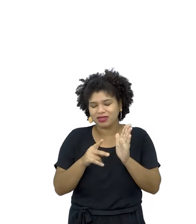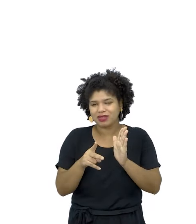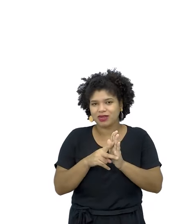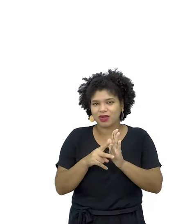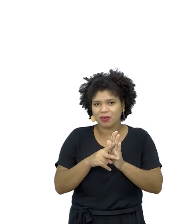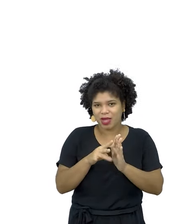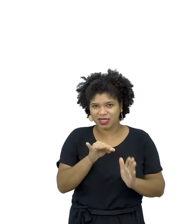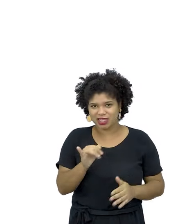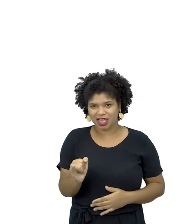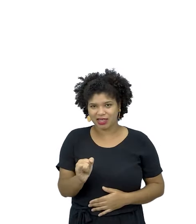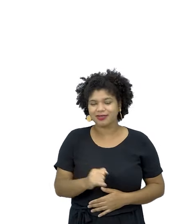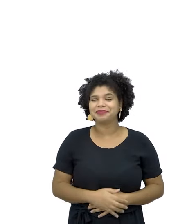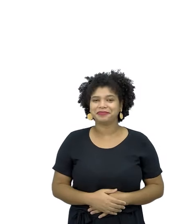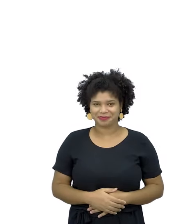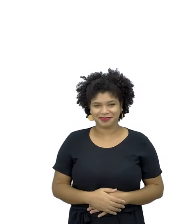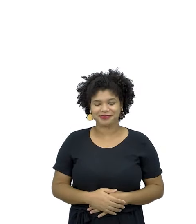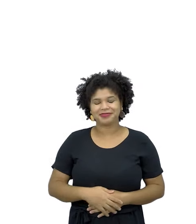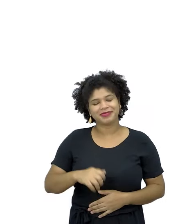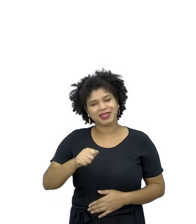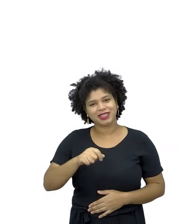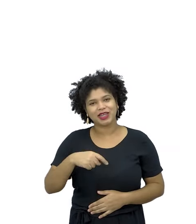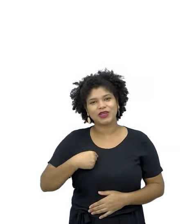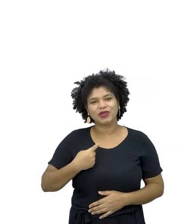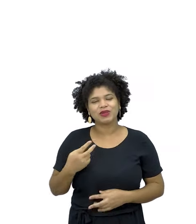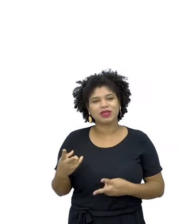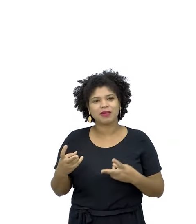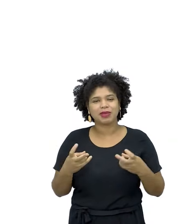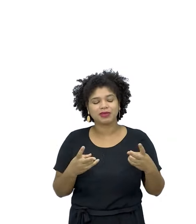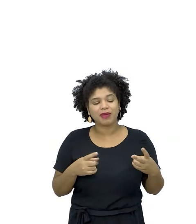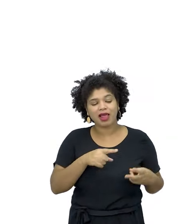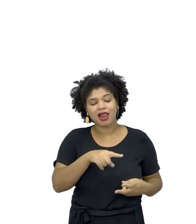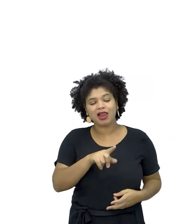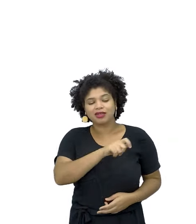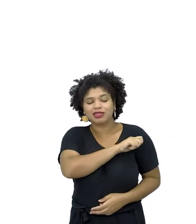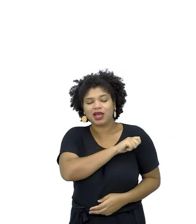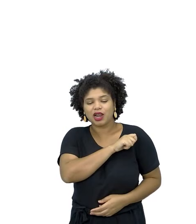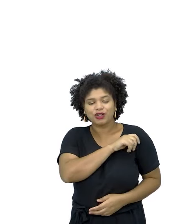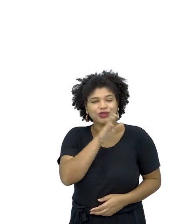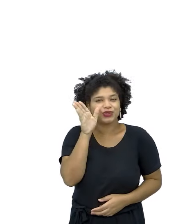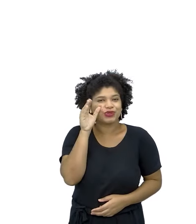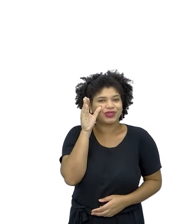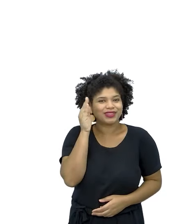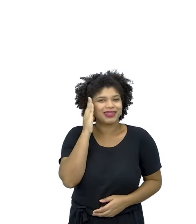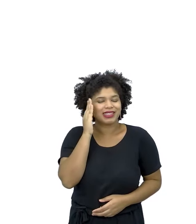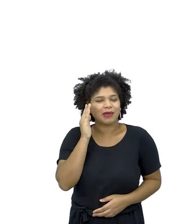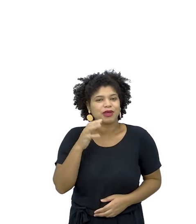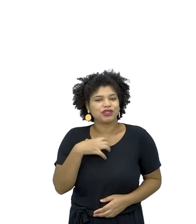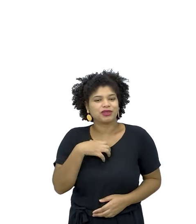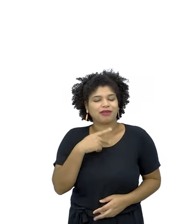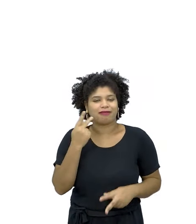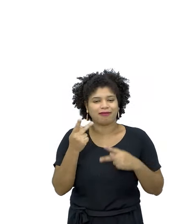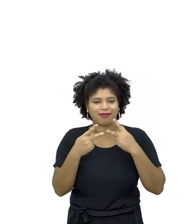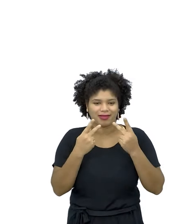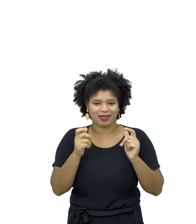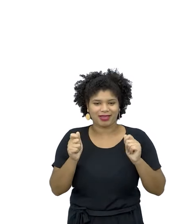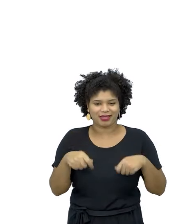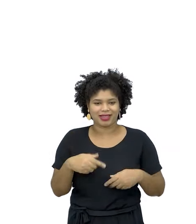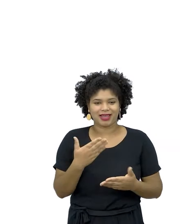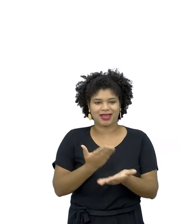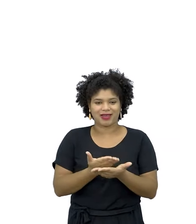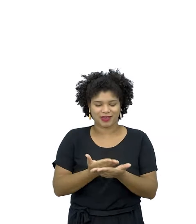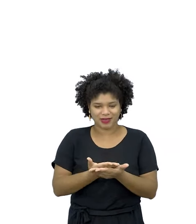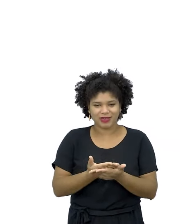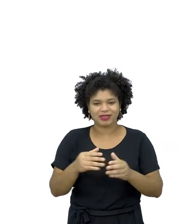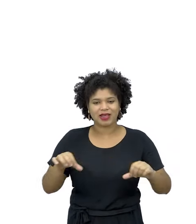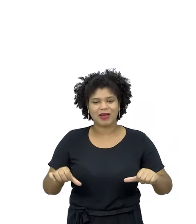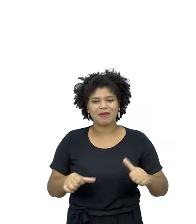anotação científica? Então, vale a pena despertar no nosso aluno essas curiosidades. Lembrar disso que ele vai tornar o quê? A aula dele